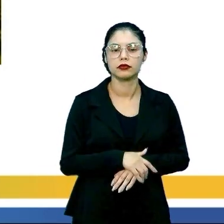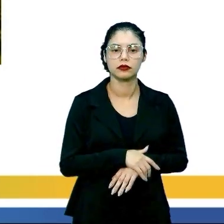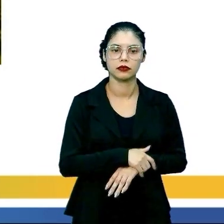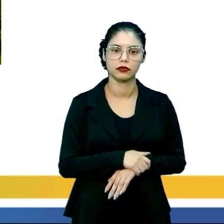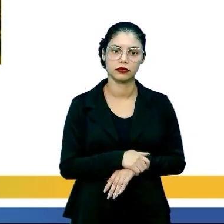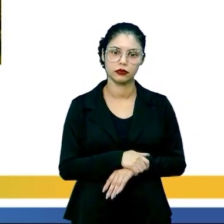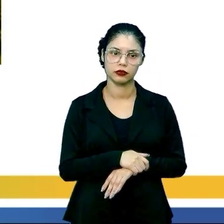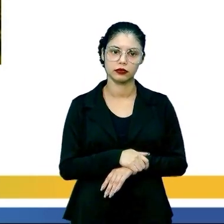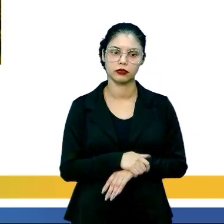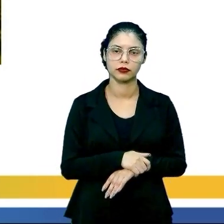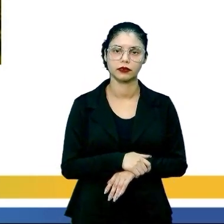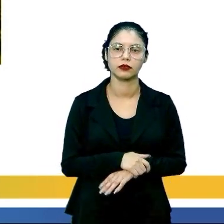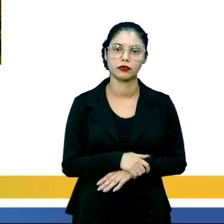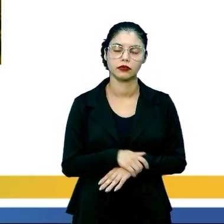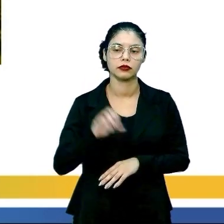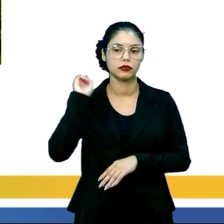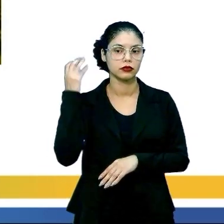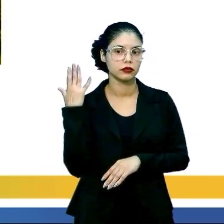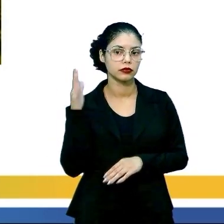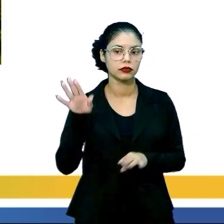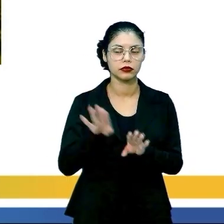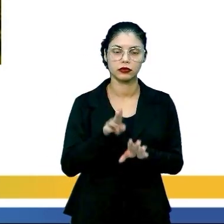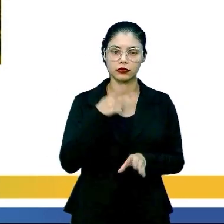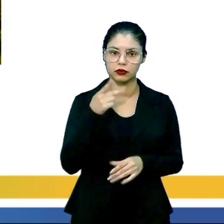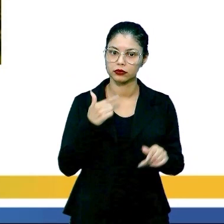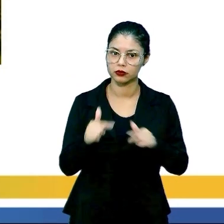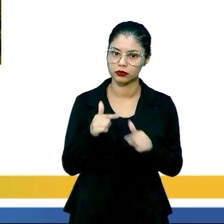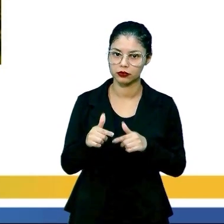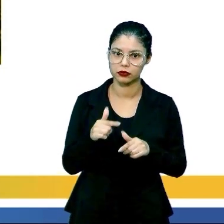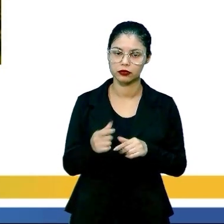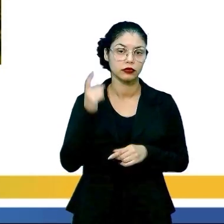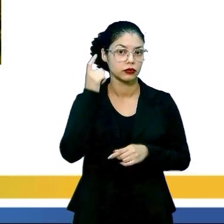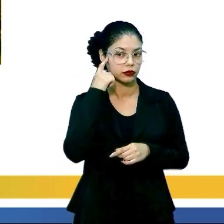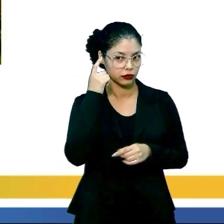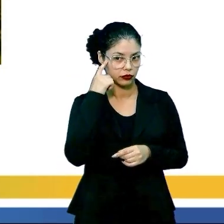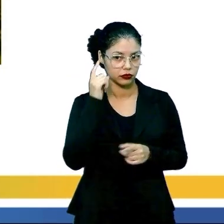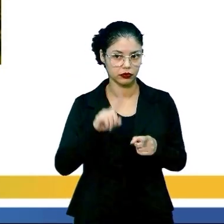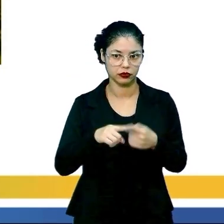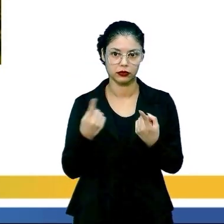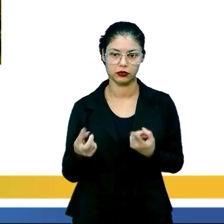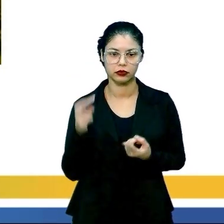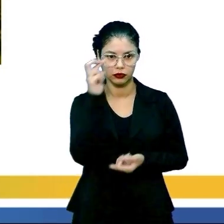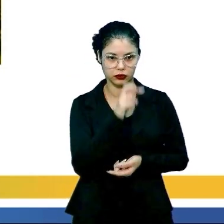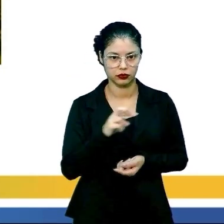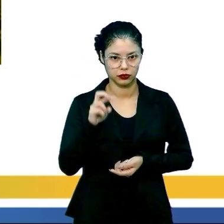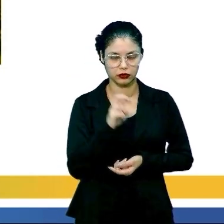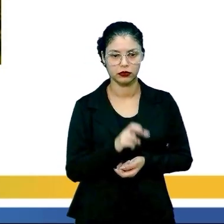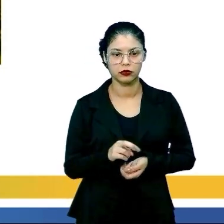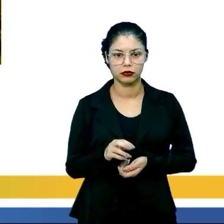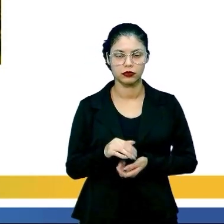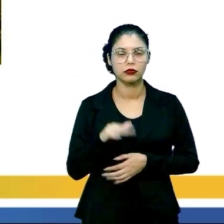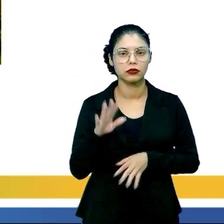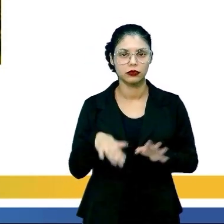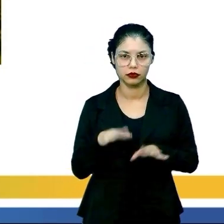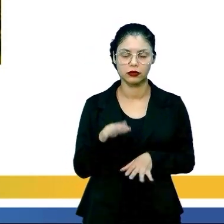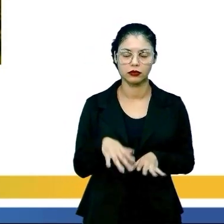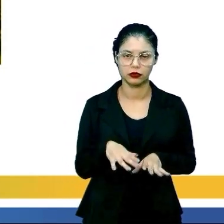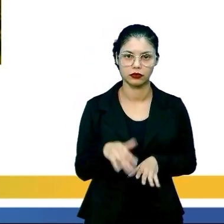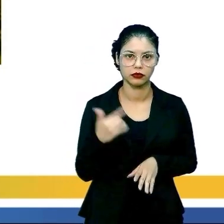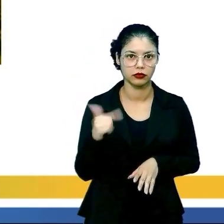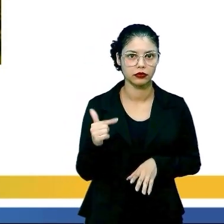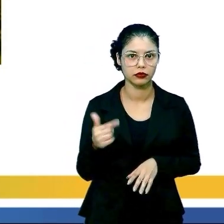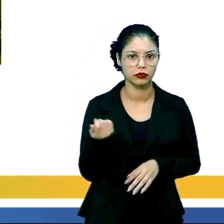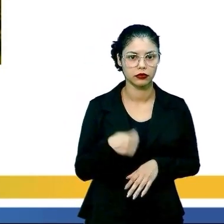né? Ou no caso, ele está dizendo que é um trabalho racional, mas se a gente for analisar, em muitos casos, não